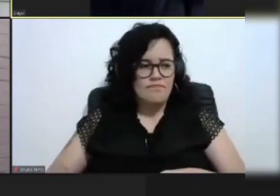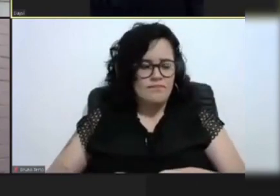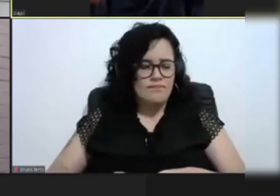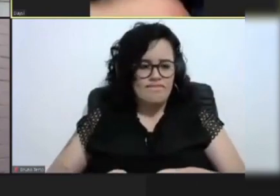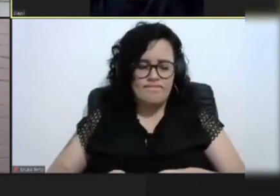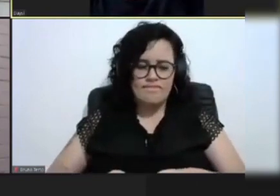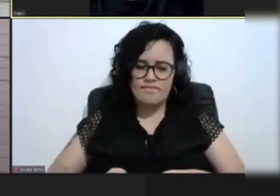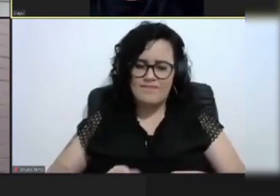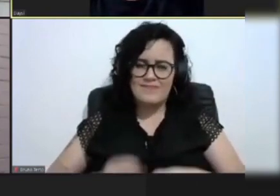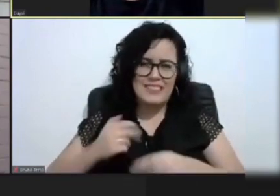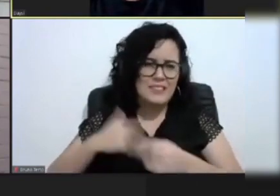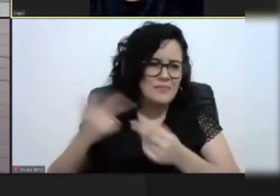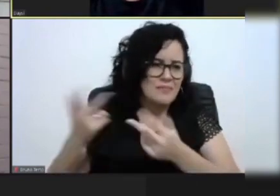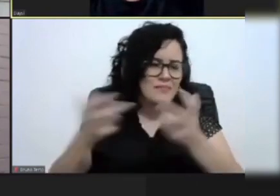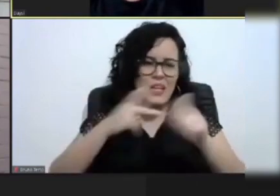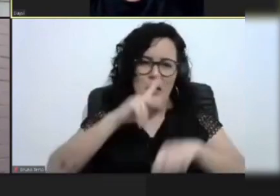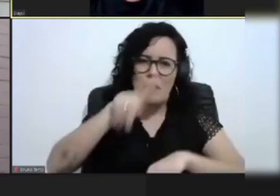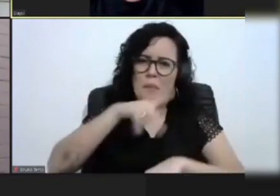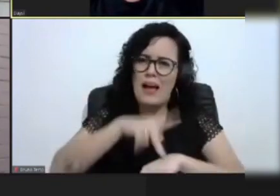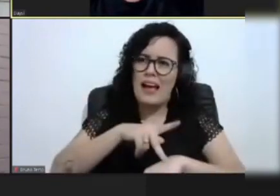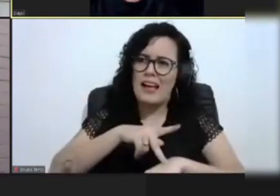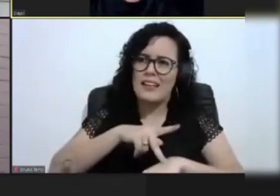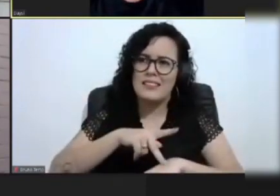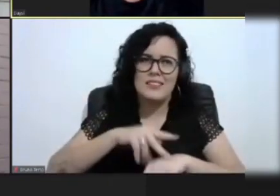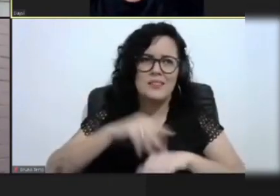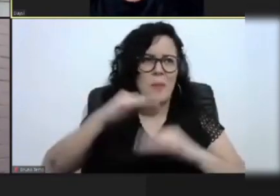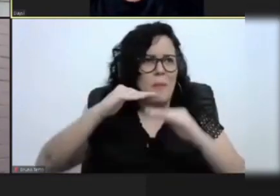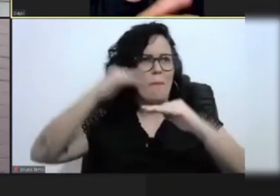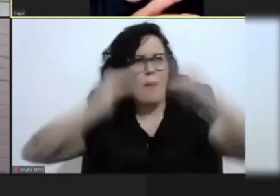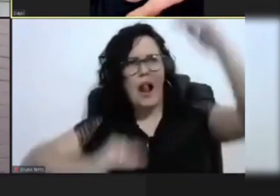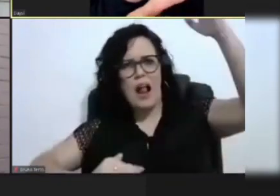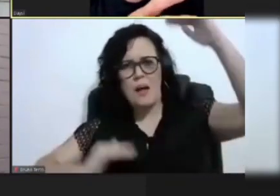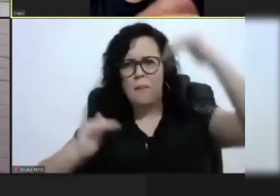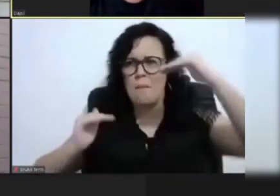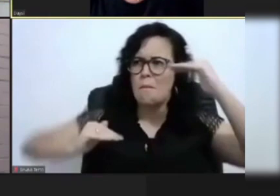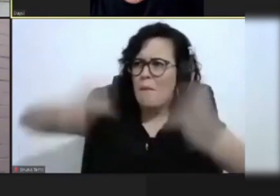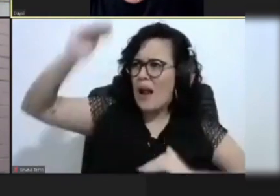esse país que é de uma desigualdade